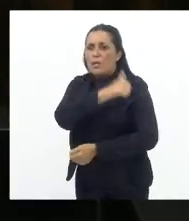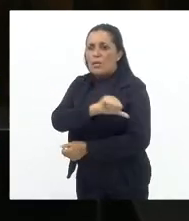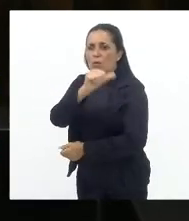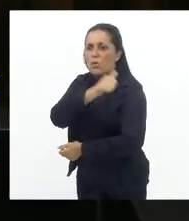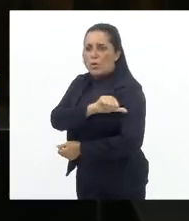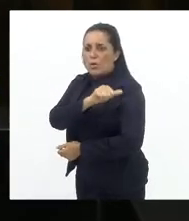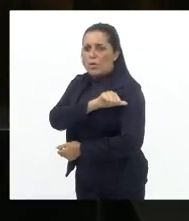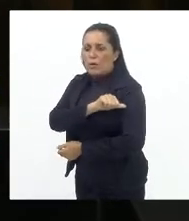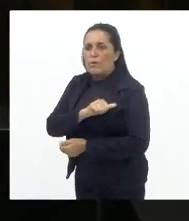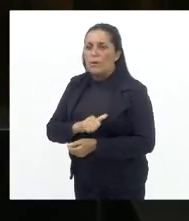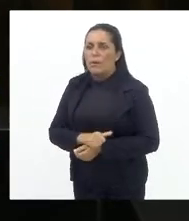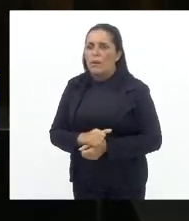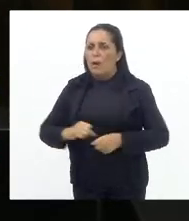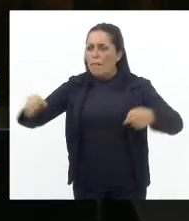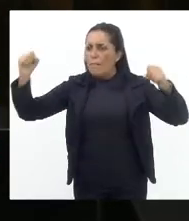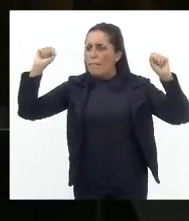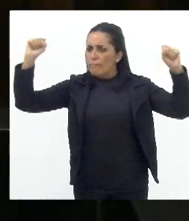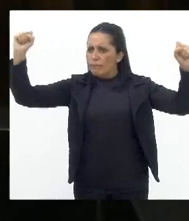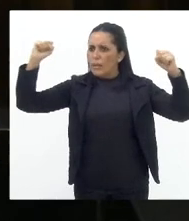manifestando